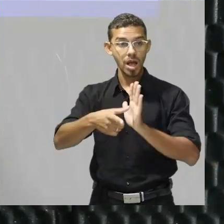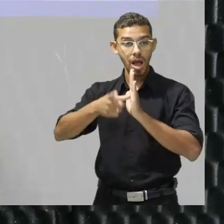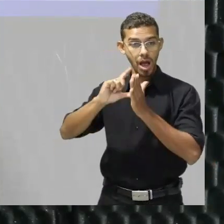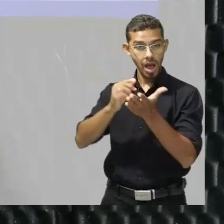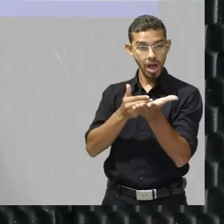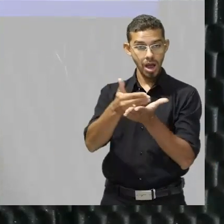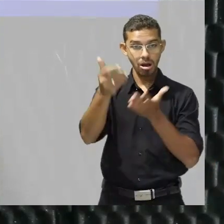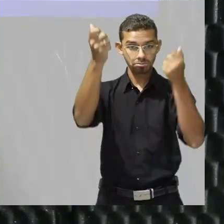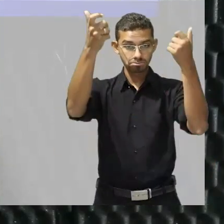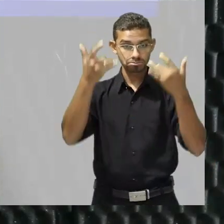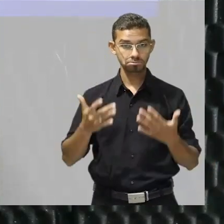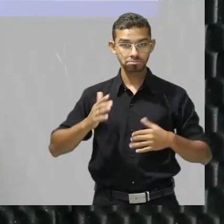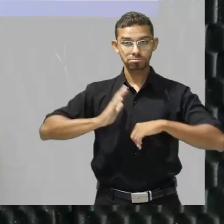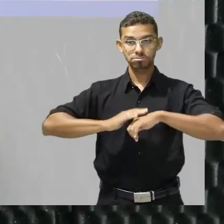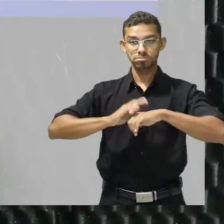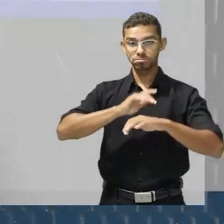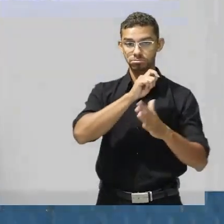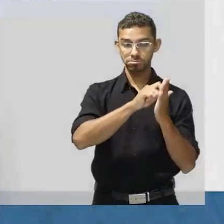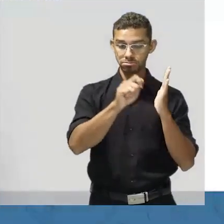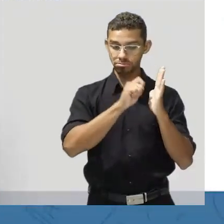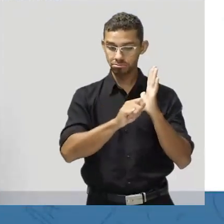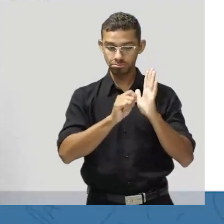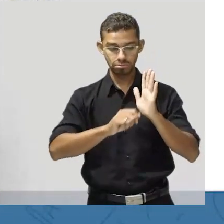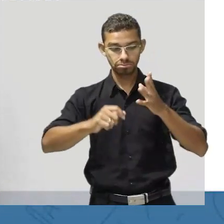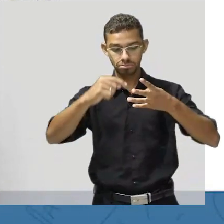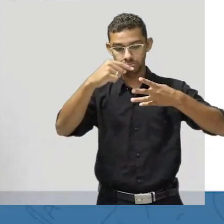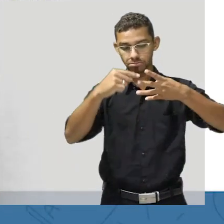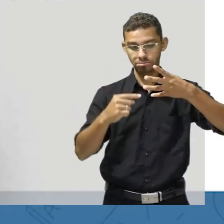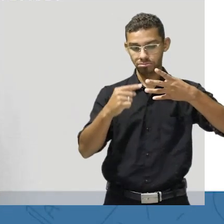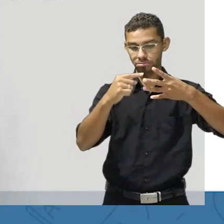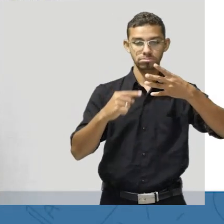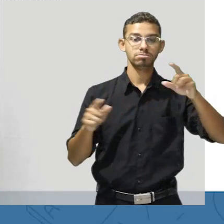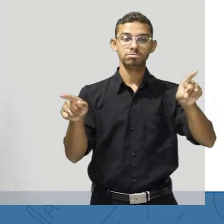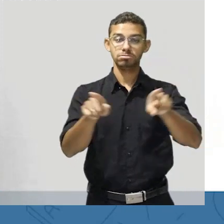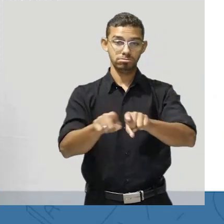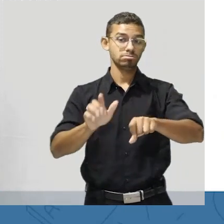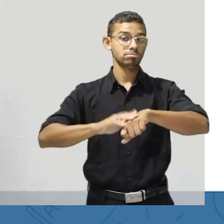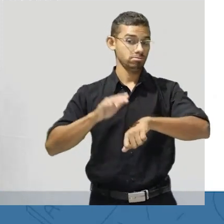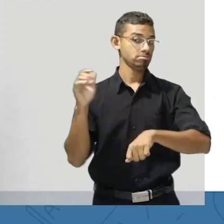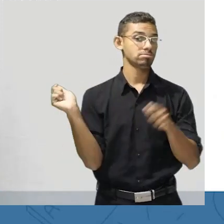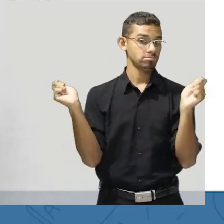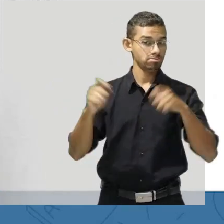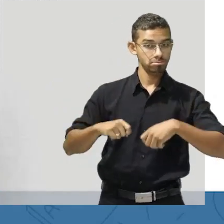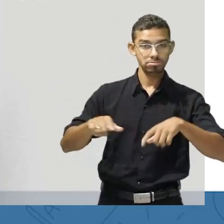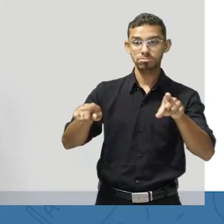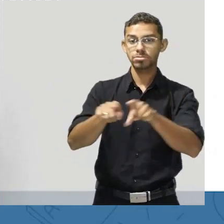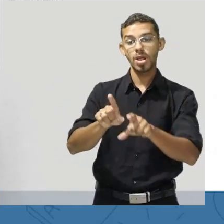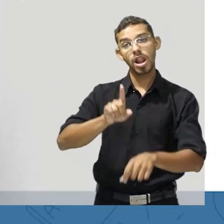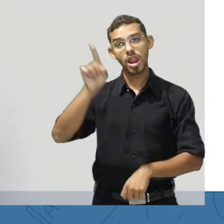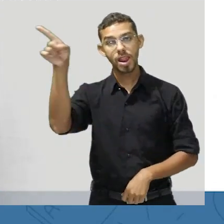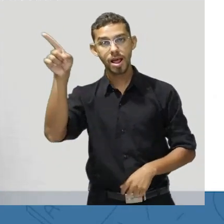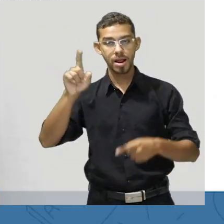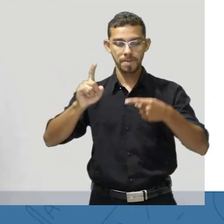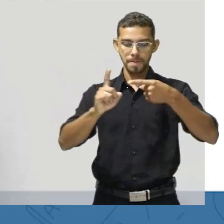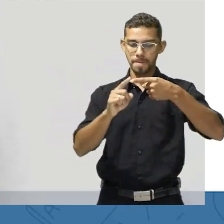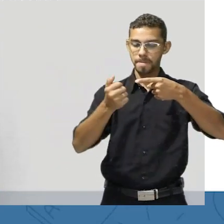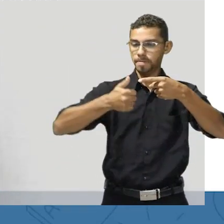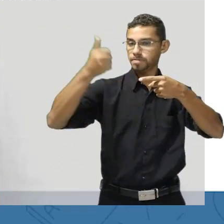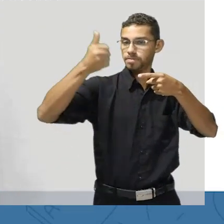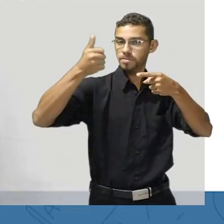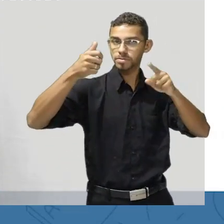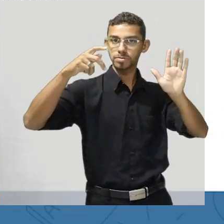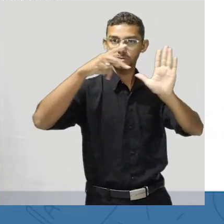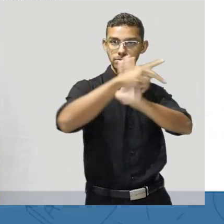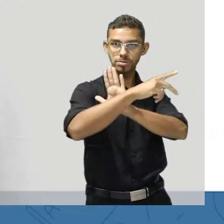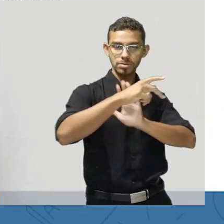ter estabelecido a tese ou o objetivo do texto onde lá na introdução no primeiro